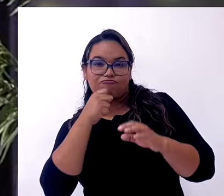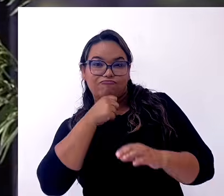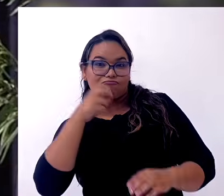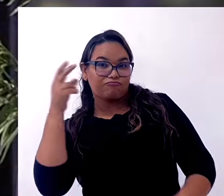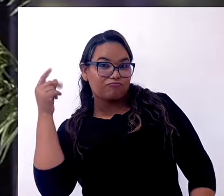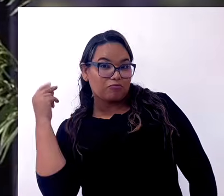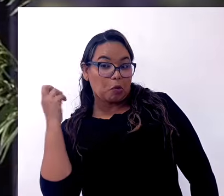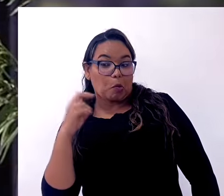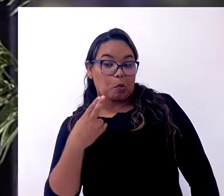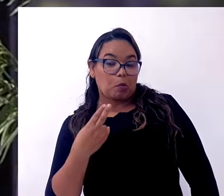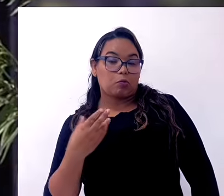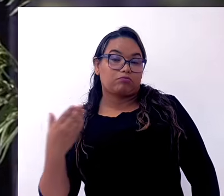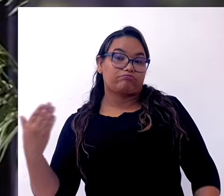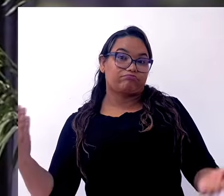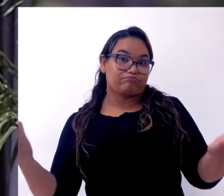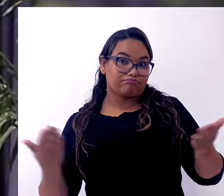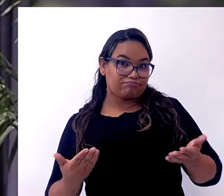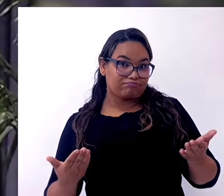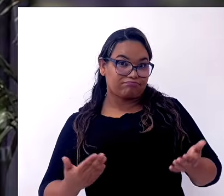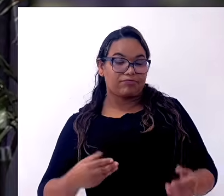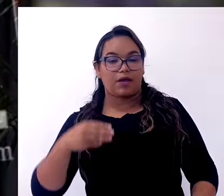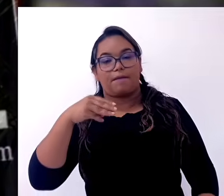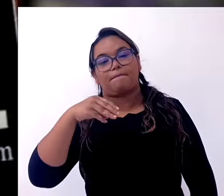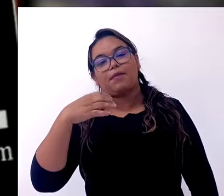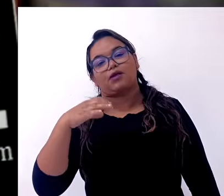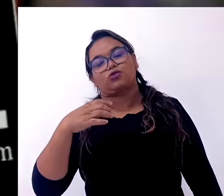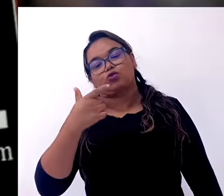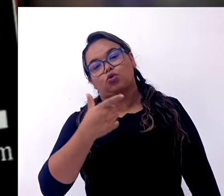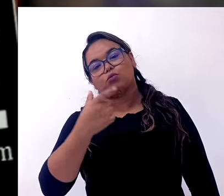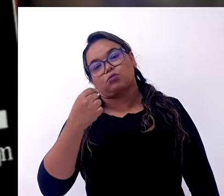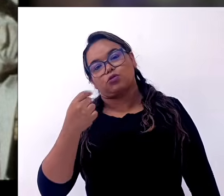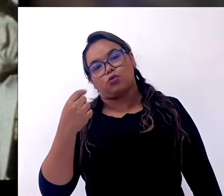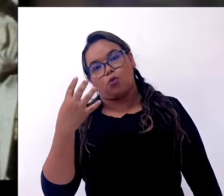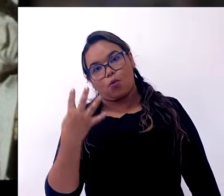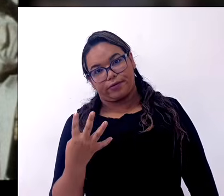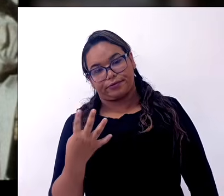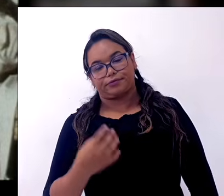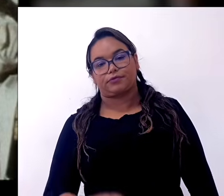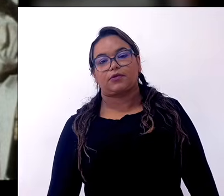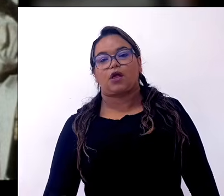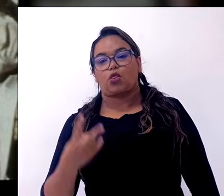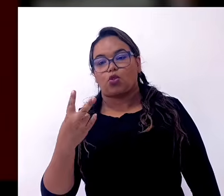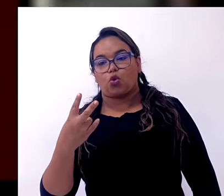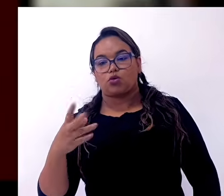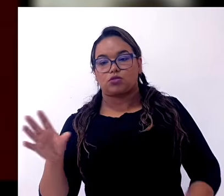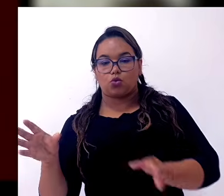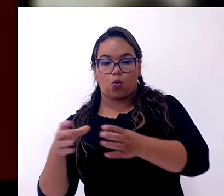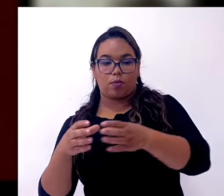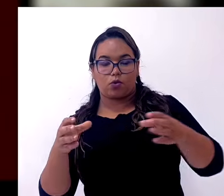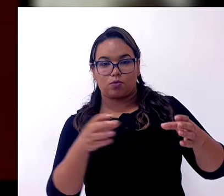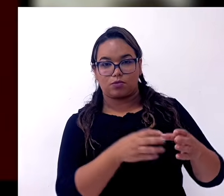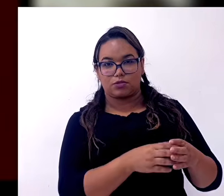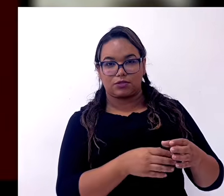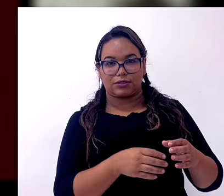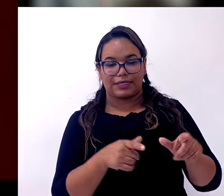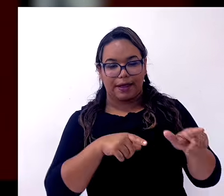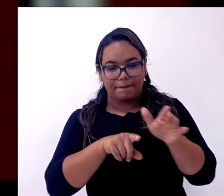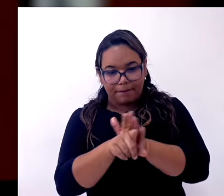Nós vimos na palestra de Apocalipse, capítulo 17 e capítulo 13, como haveria uma união